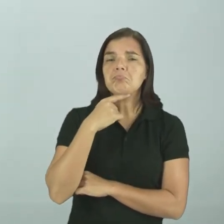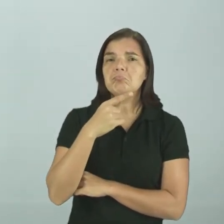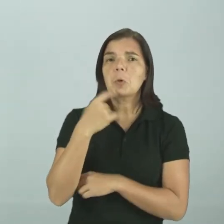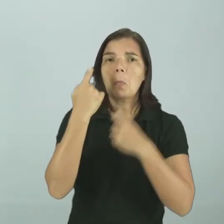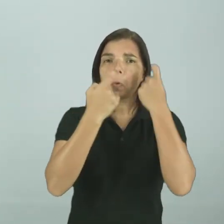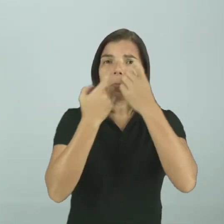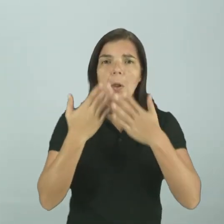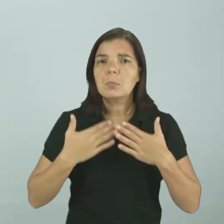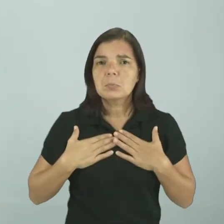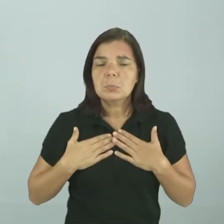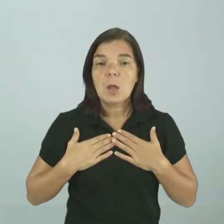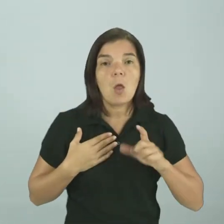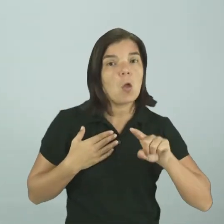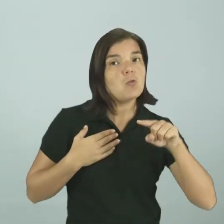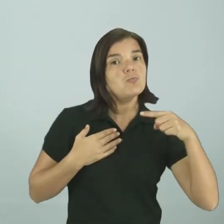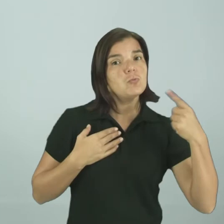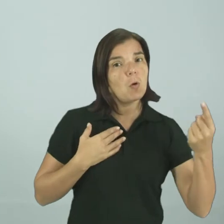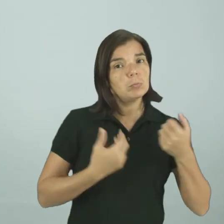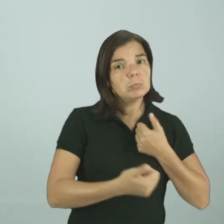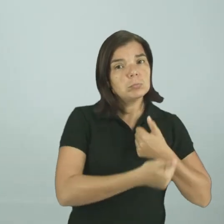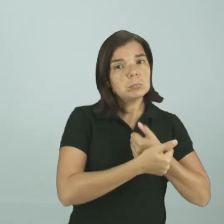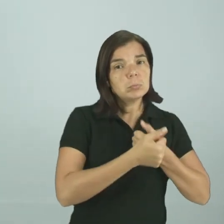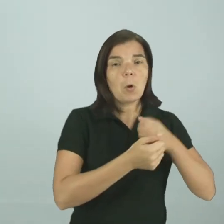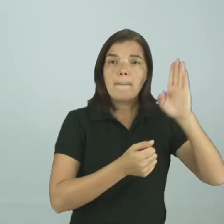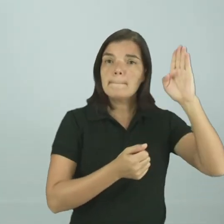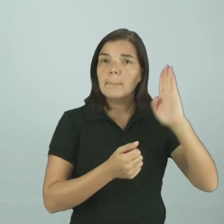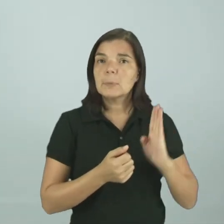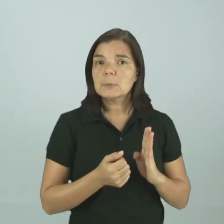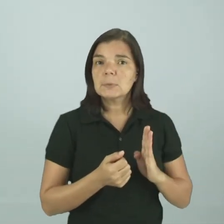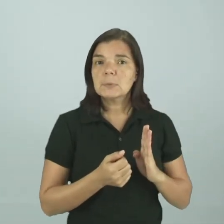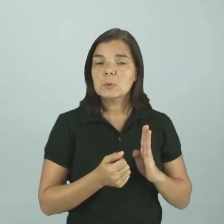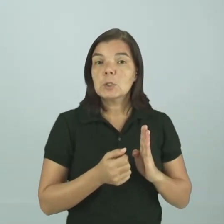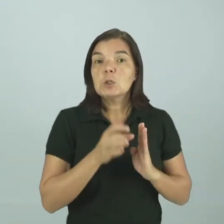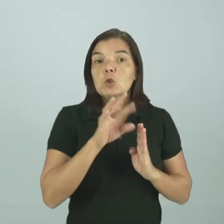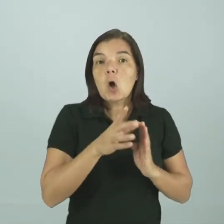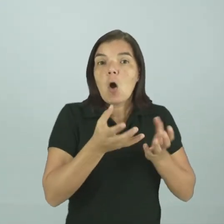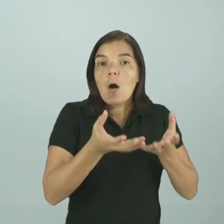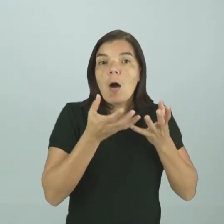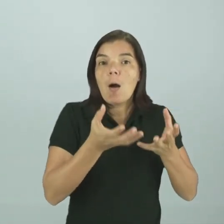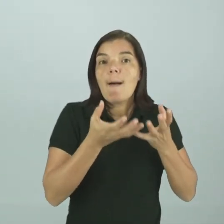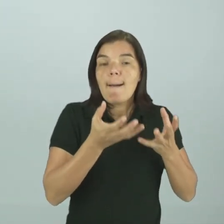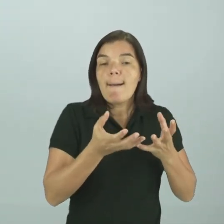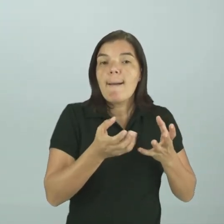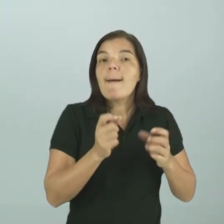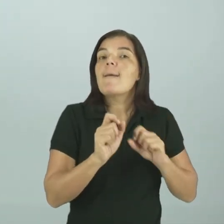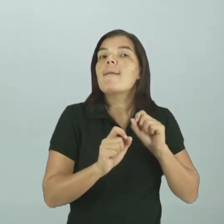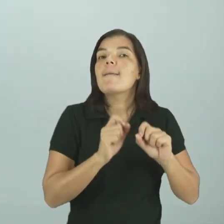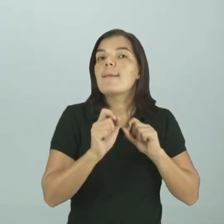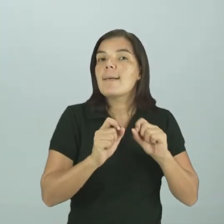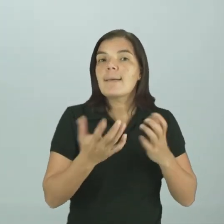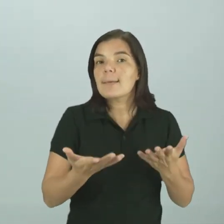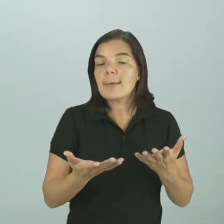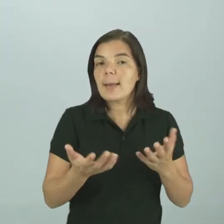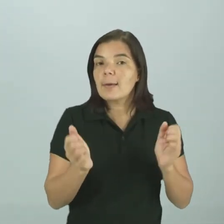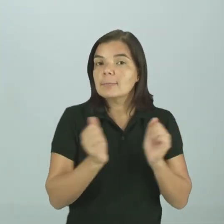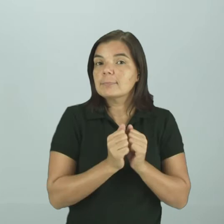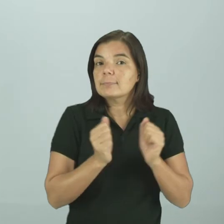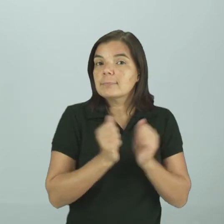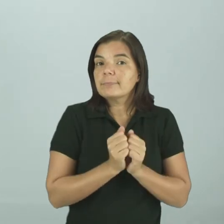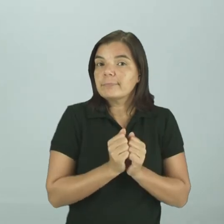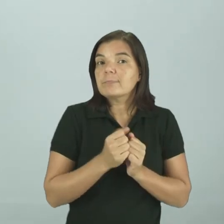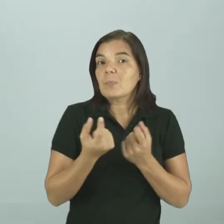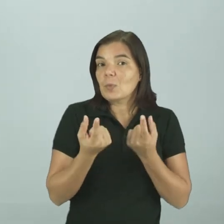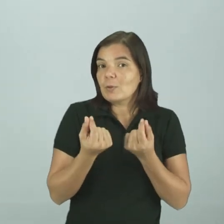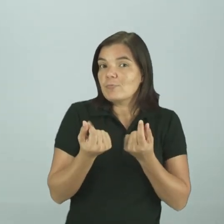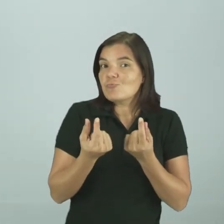mim. E o outro, que eu estou pertinho, que é o Brasil, só me quer, né? Só quer estar ali comigo enquanto